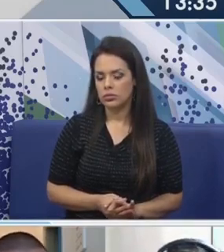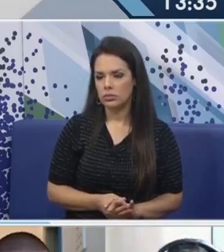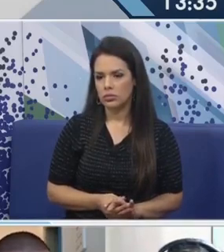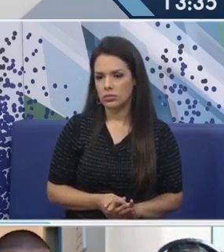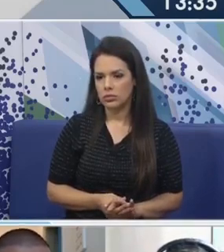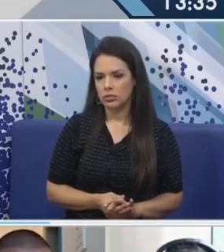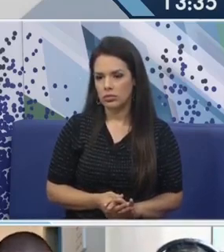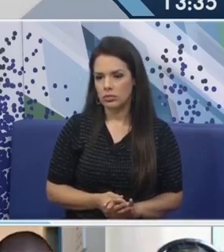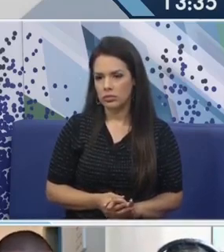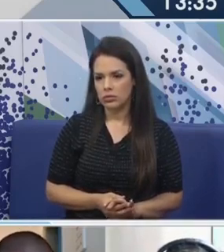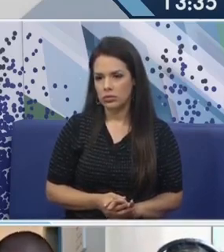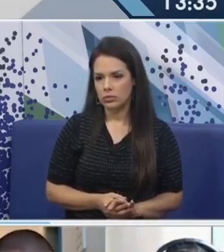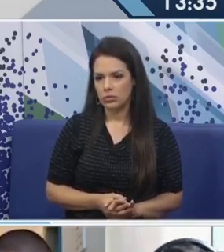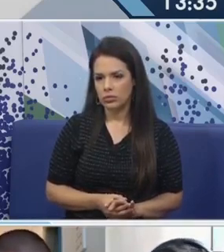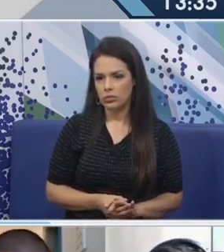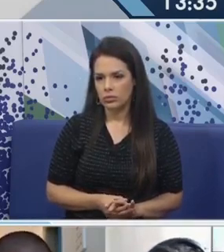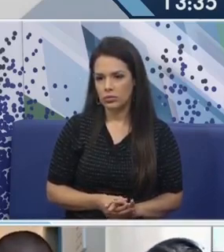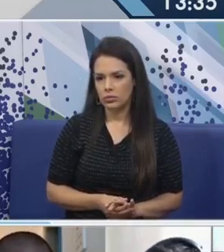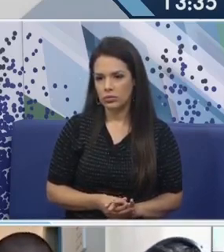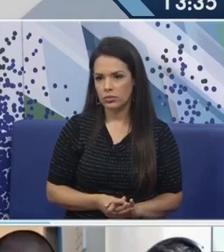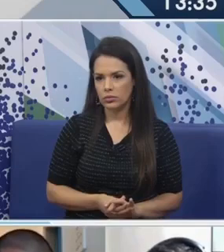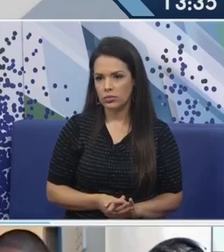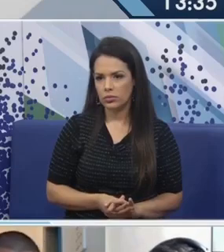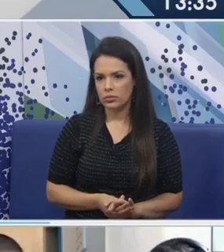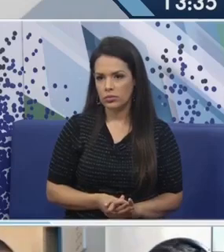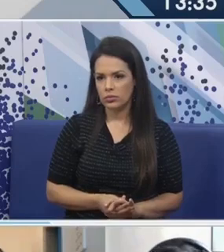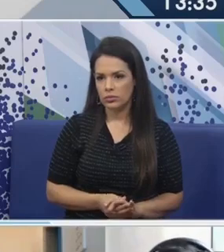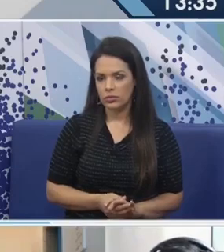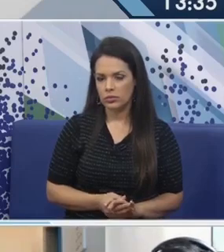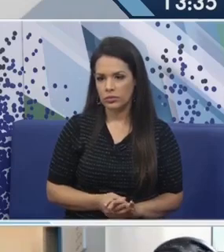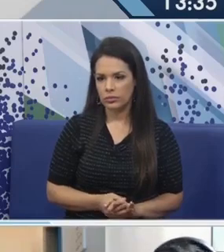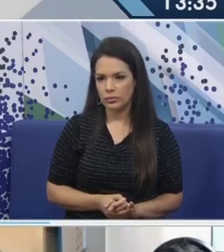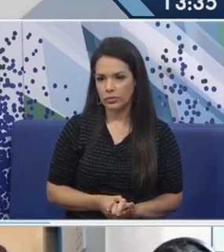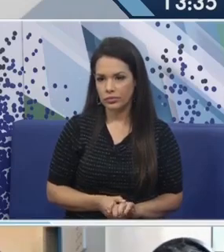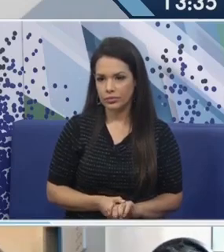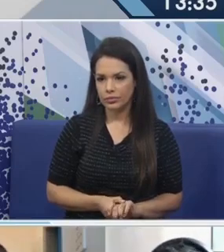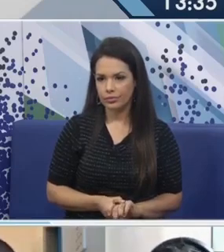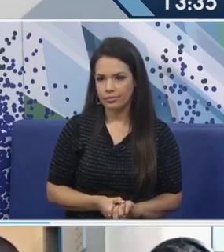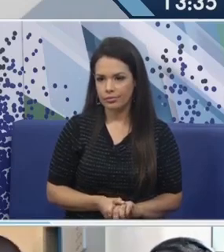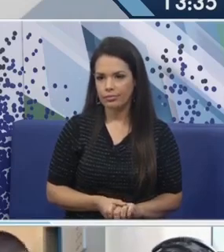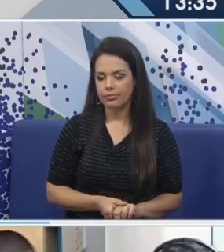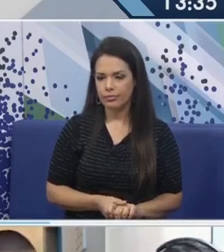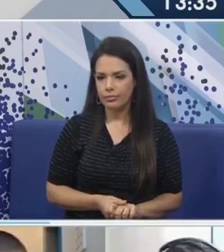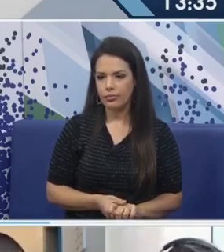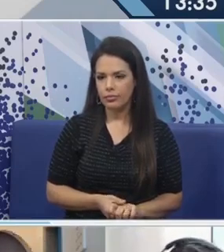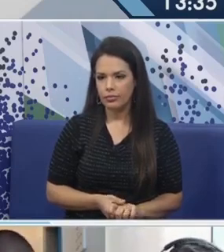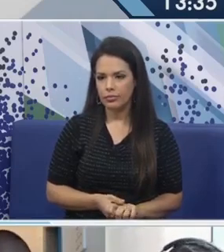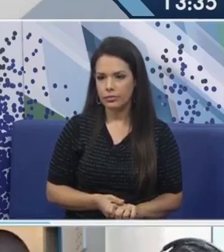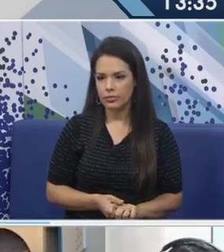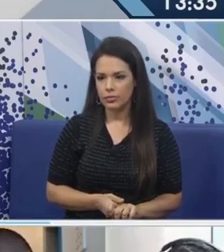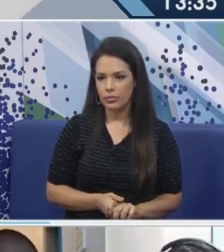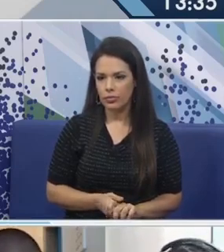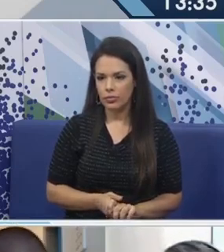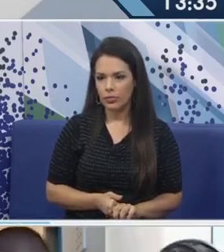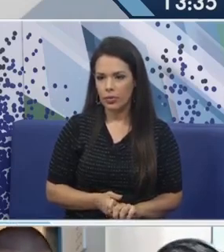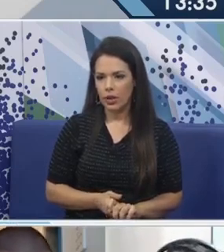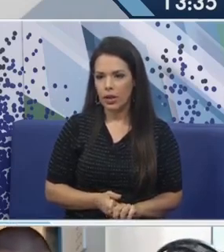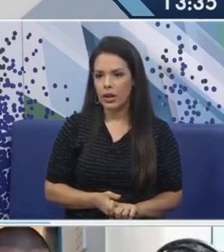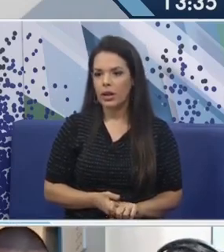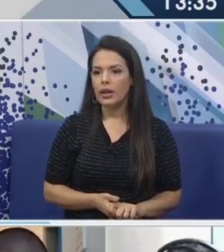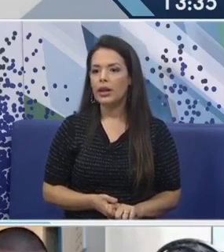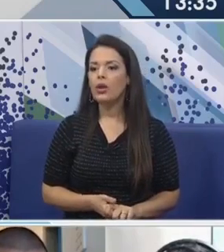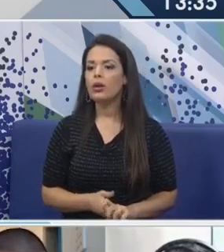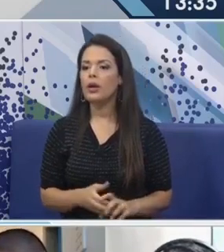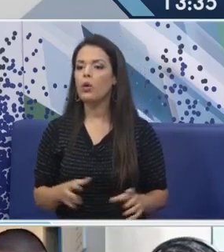em vitórias pra todos os times do brasileiro. Então tem que fazer ponto por ponto, não é empatar. O Vasco que tá mal demais tem o dobro de